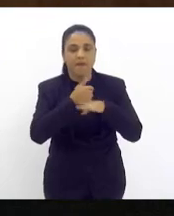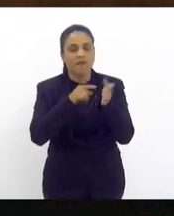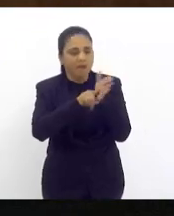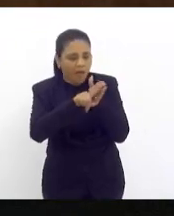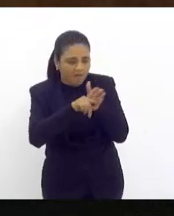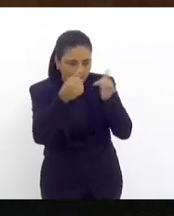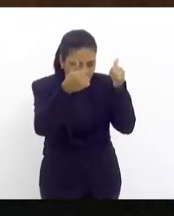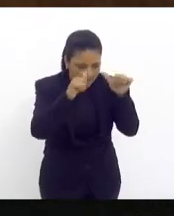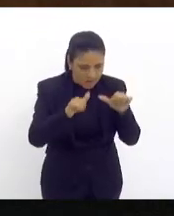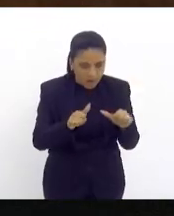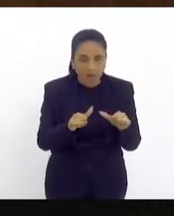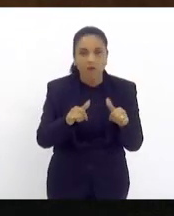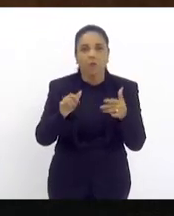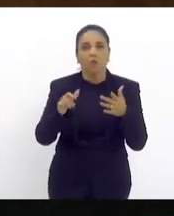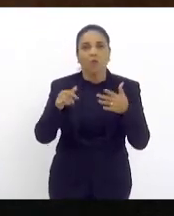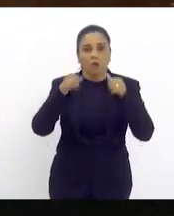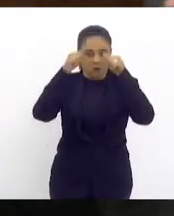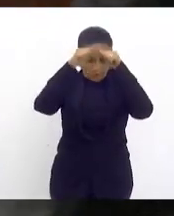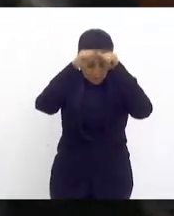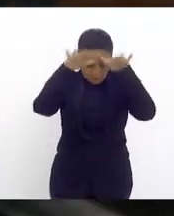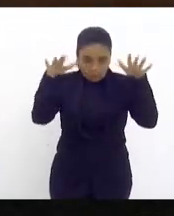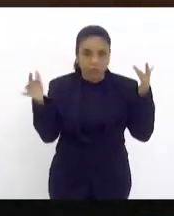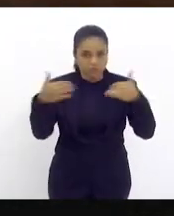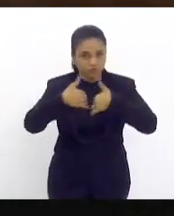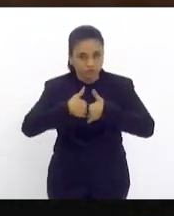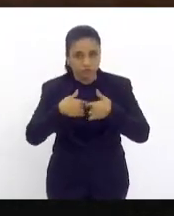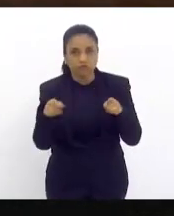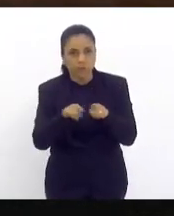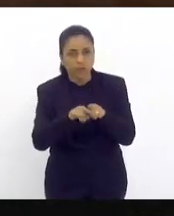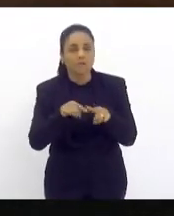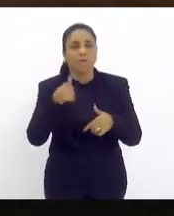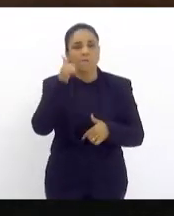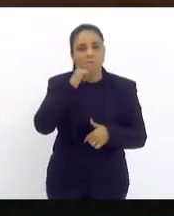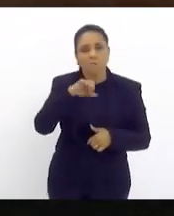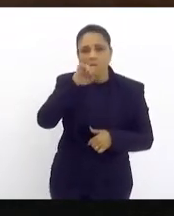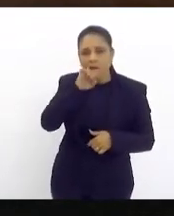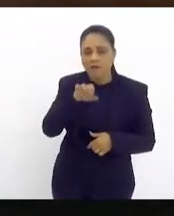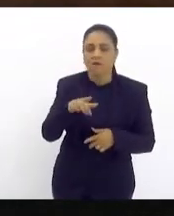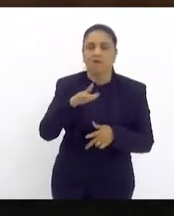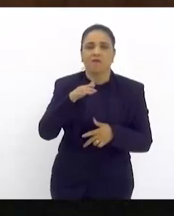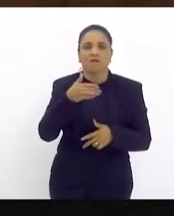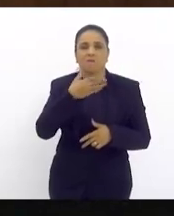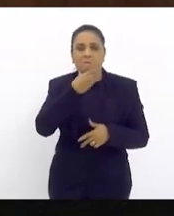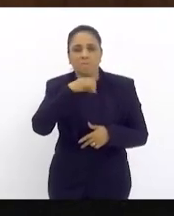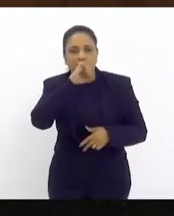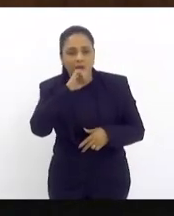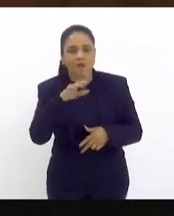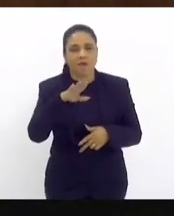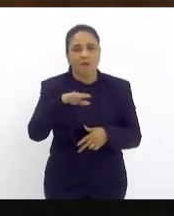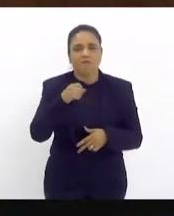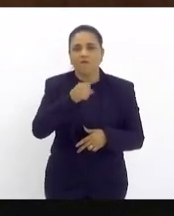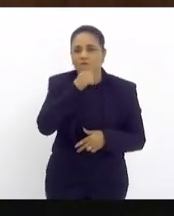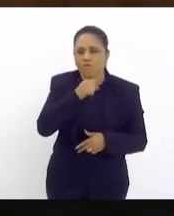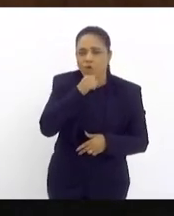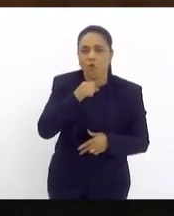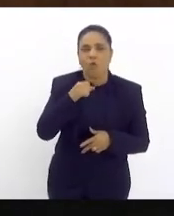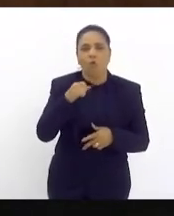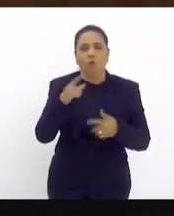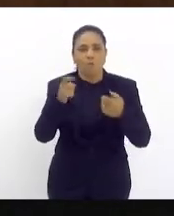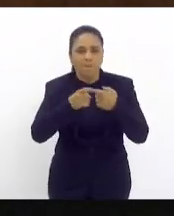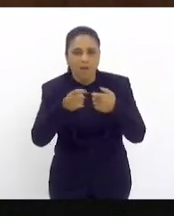a gente tem mais responsáveis paz mães avós professores pediatras informática para levantar